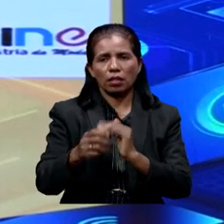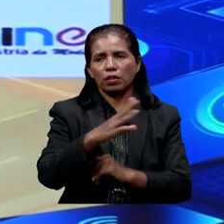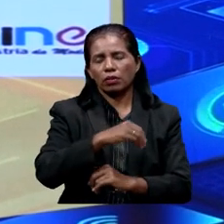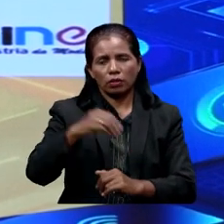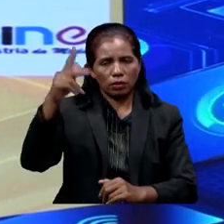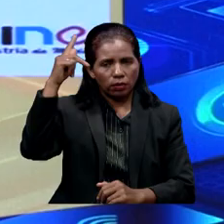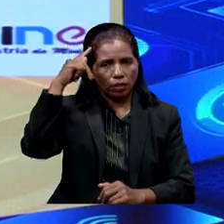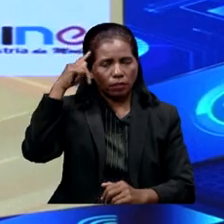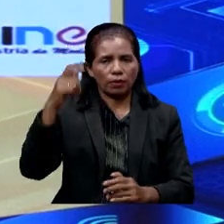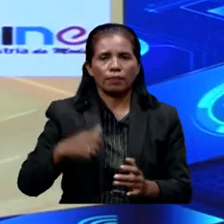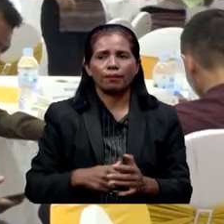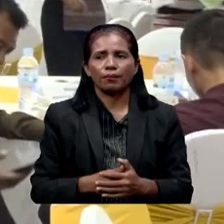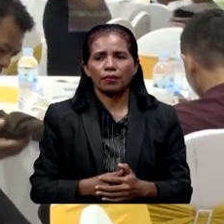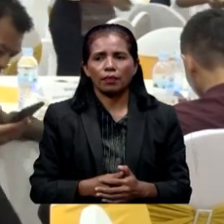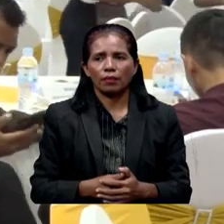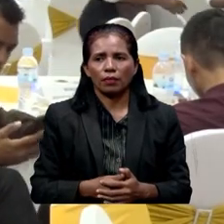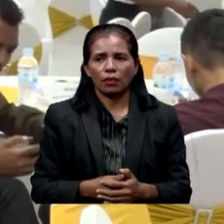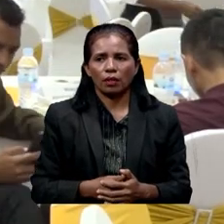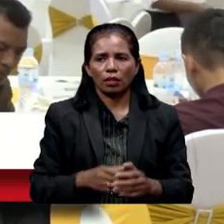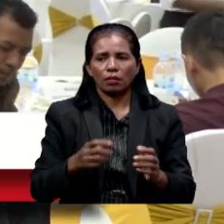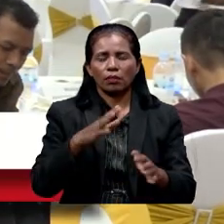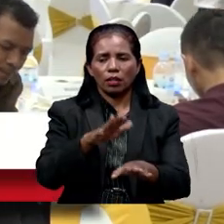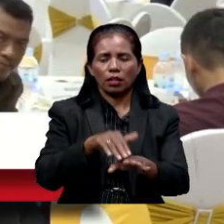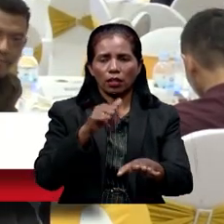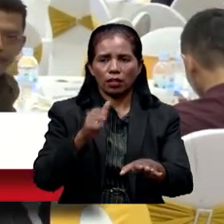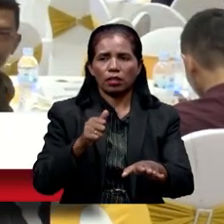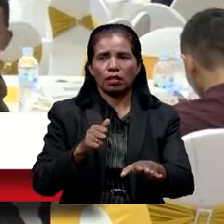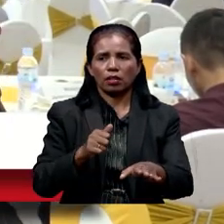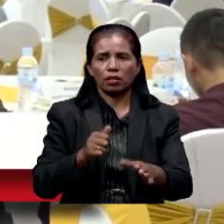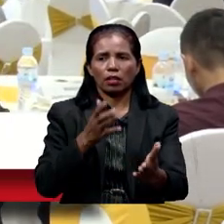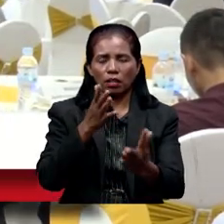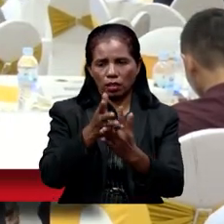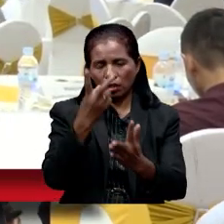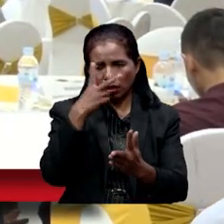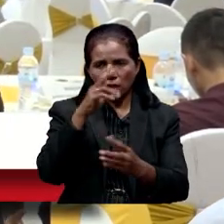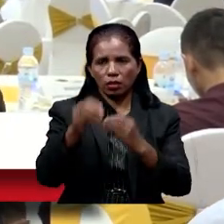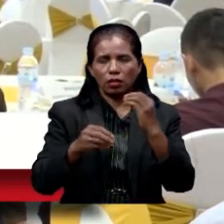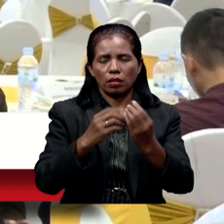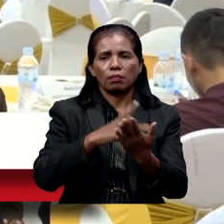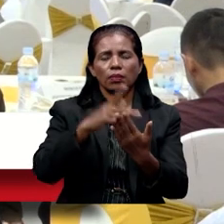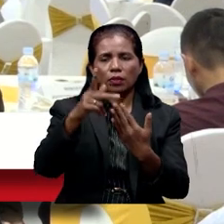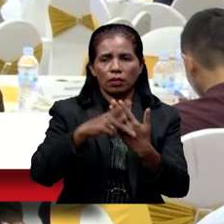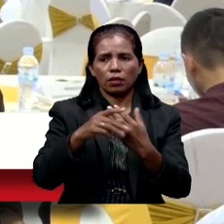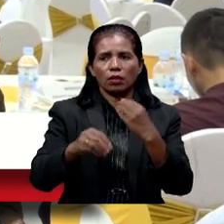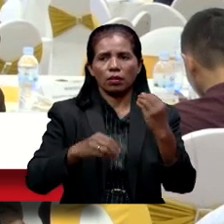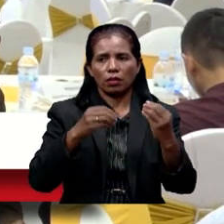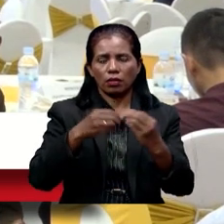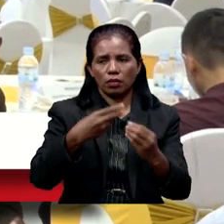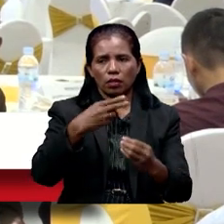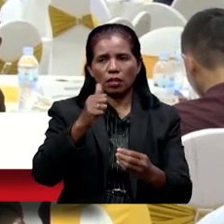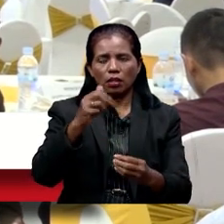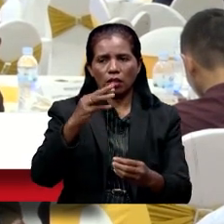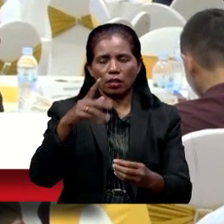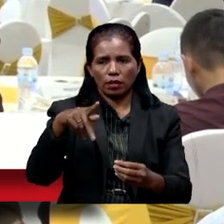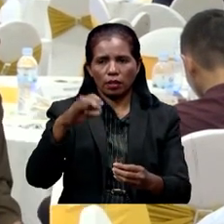conhecimento. Senti orgulho também estava bele tan convite a tomei assistiva ia programa com a cloud hybrid multi cloud